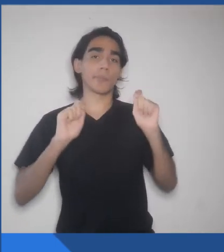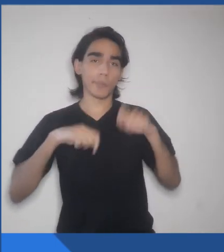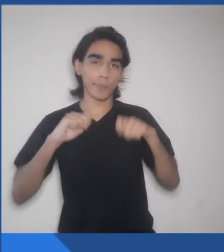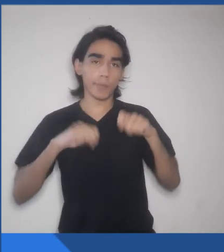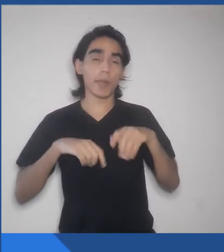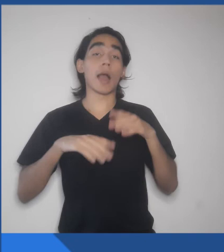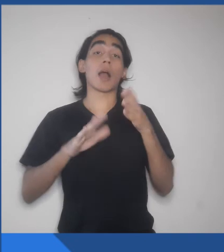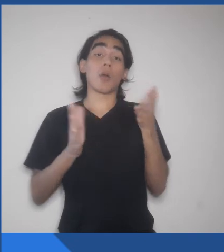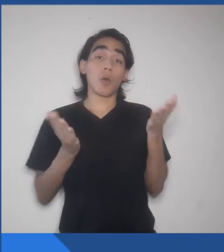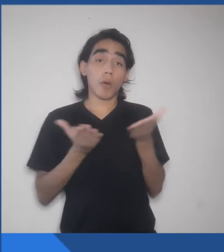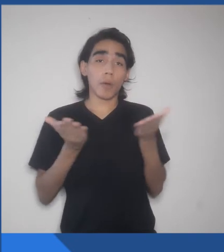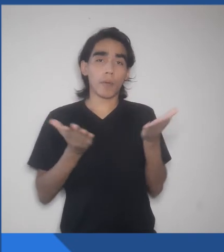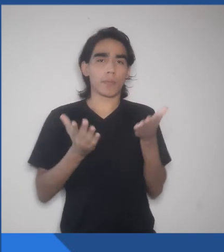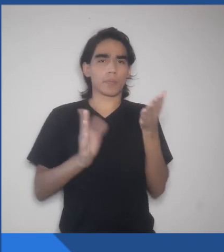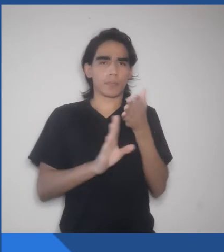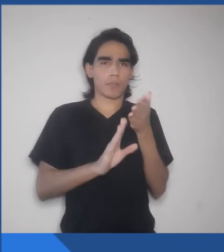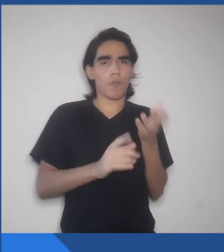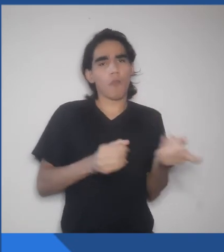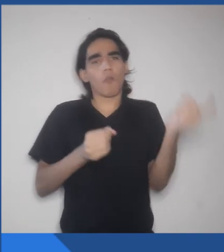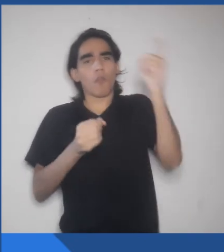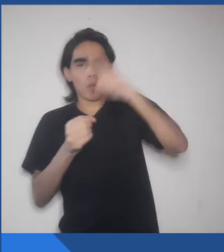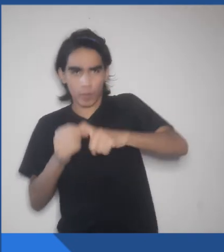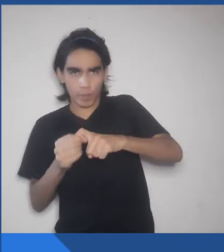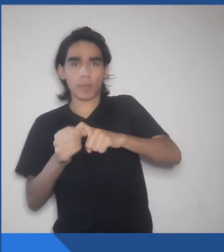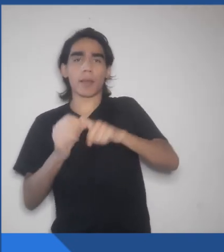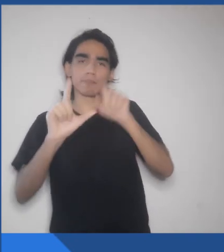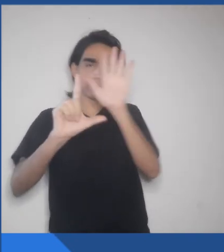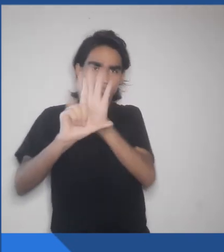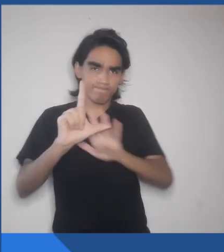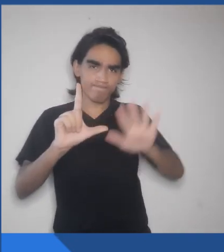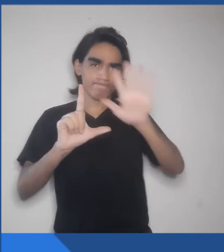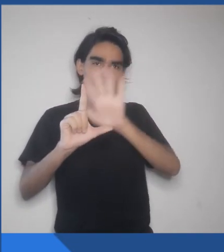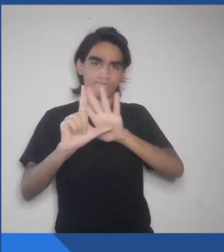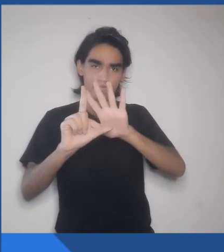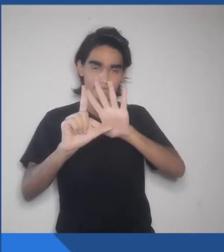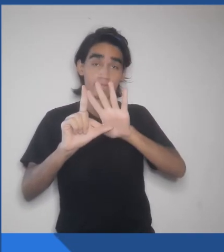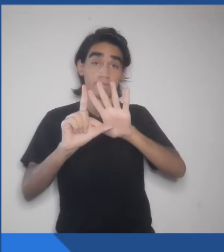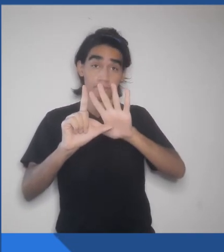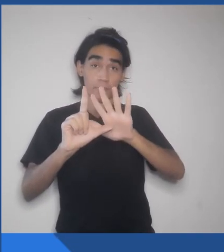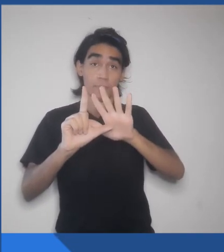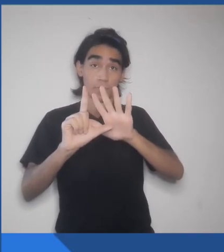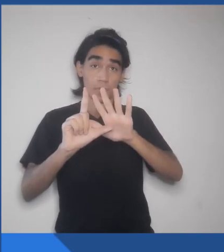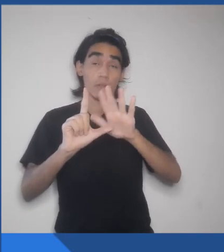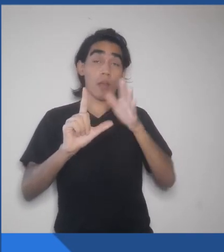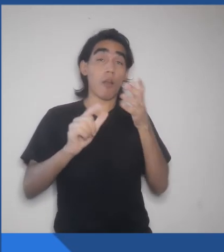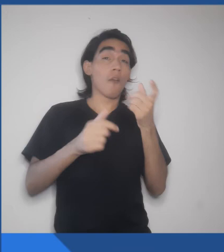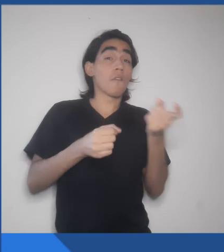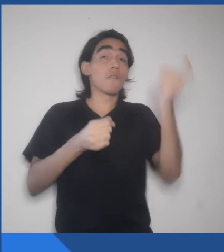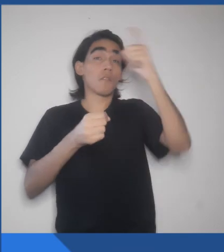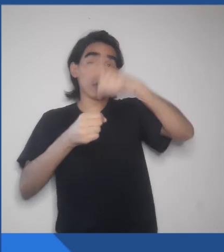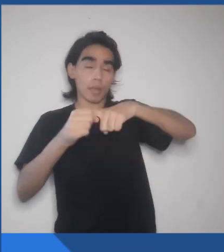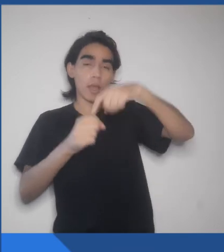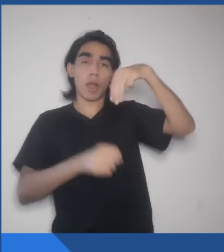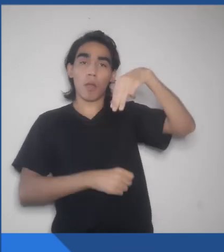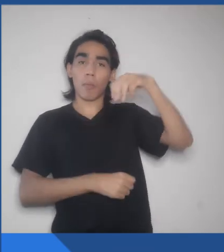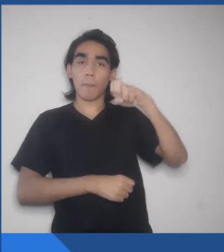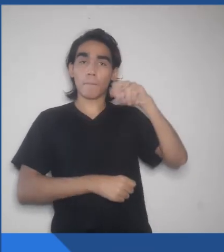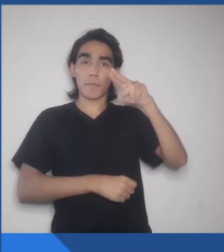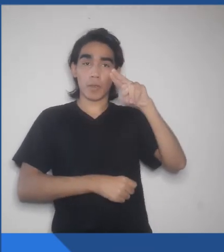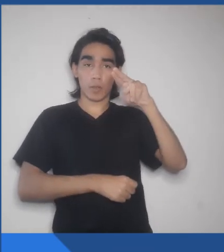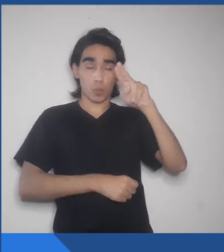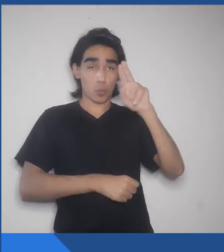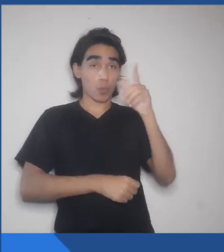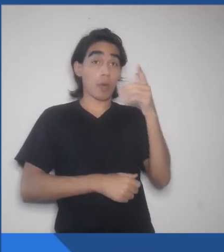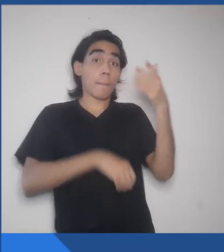voltar na sala virtual, vou voltar aqui no menu de participantes para a gente ver a